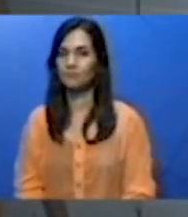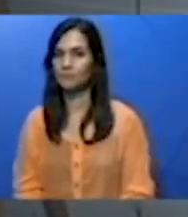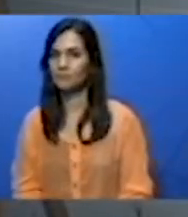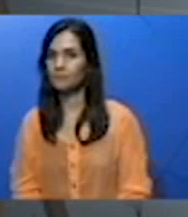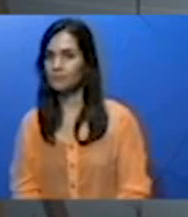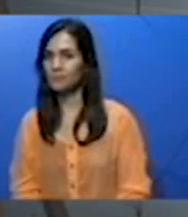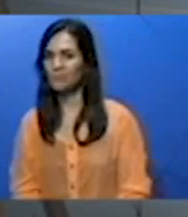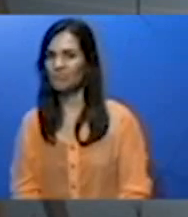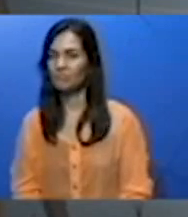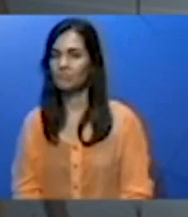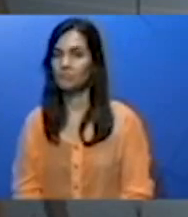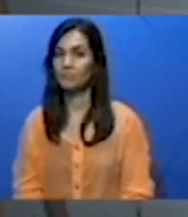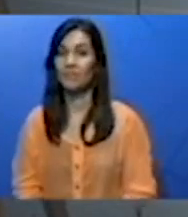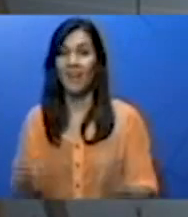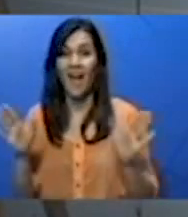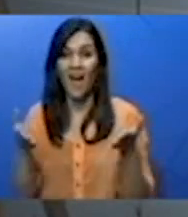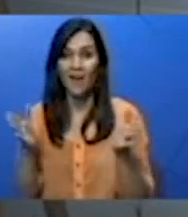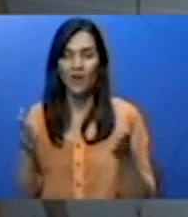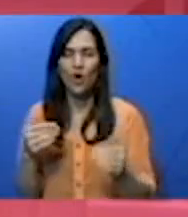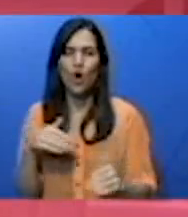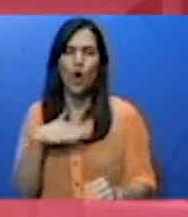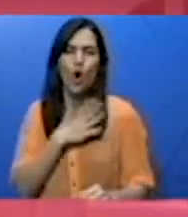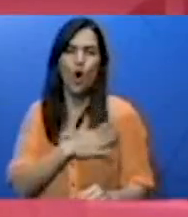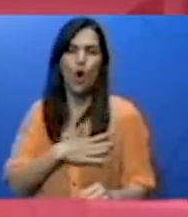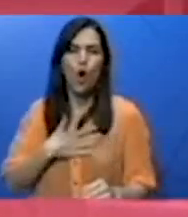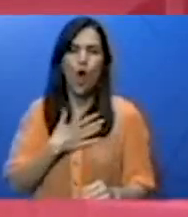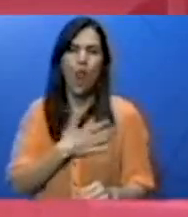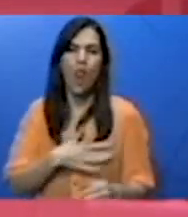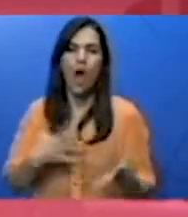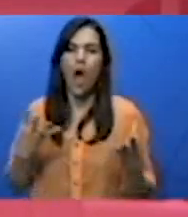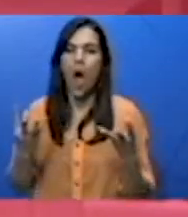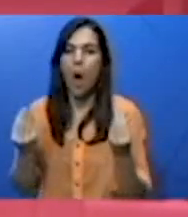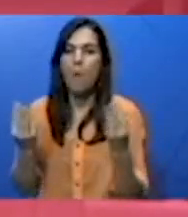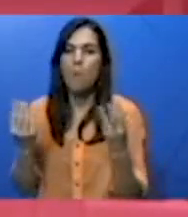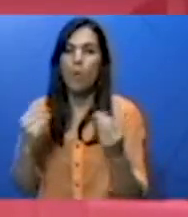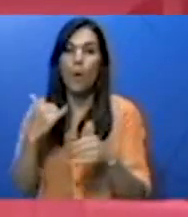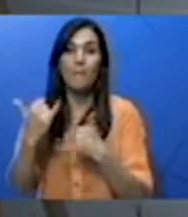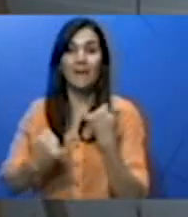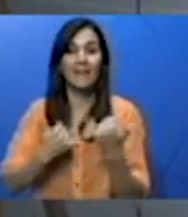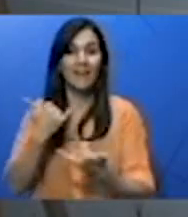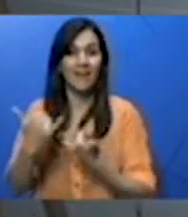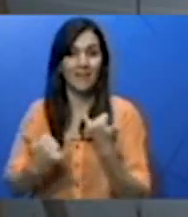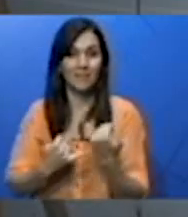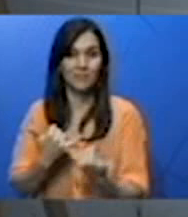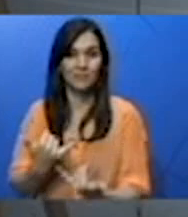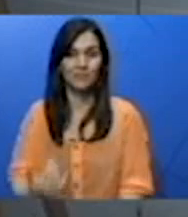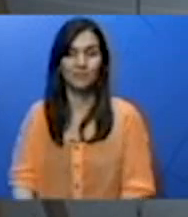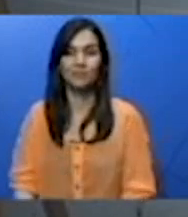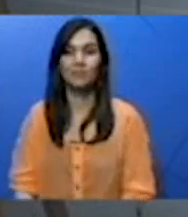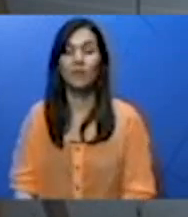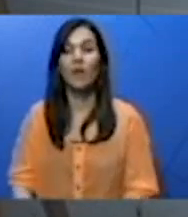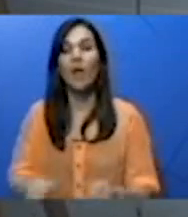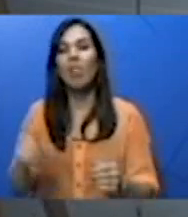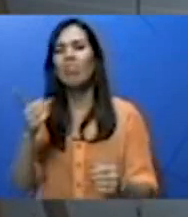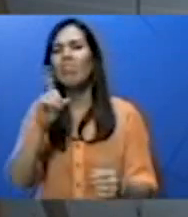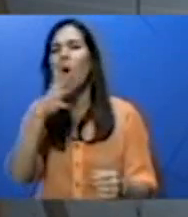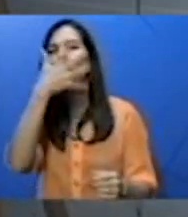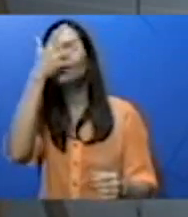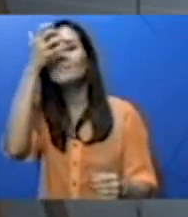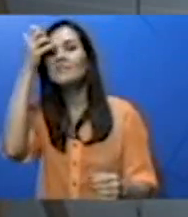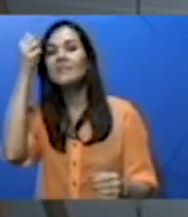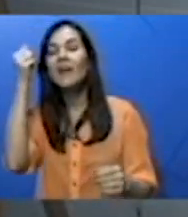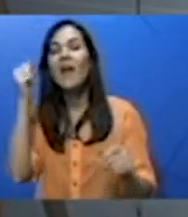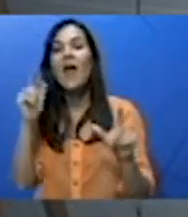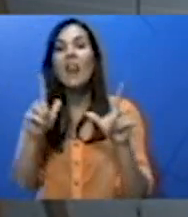próxima. Agora, gostamos muito de brincar. Letra maiúscula. Ah, verdade. As crianças podem pular